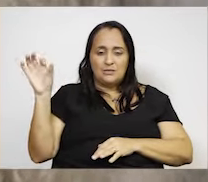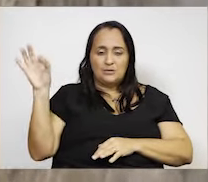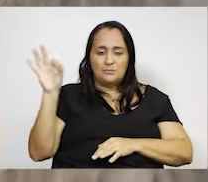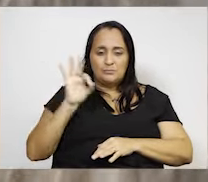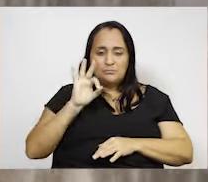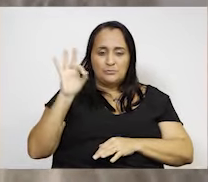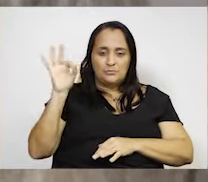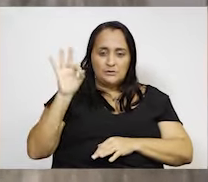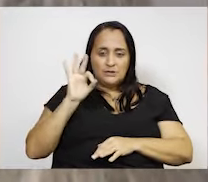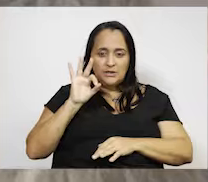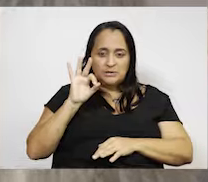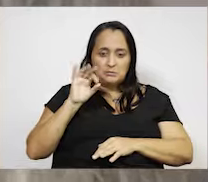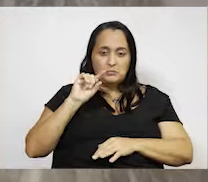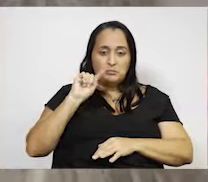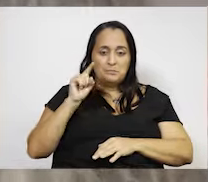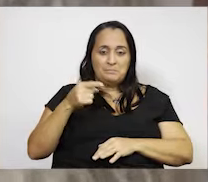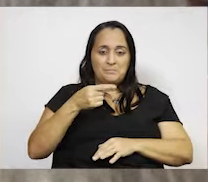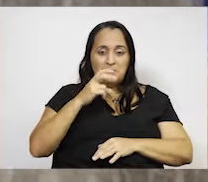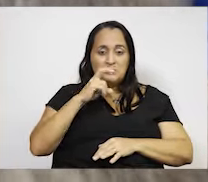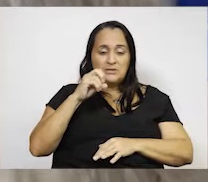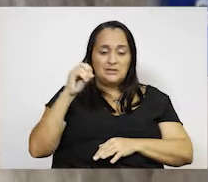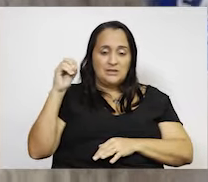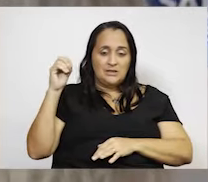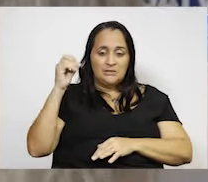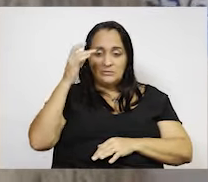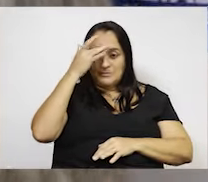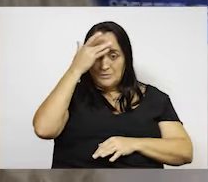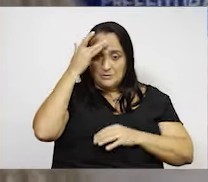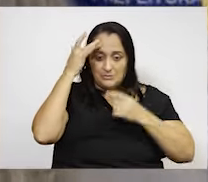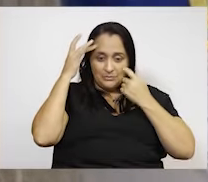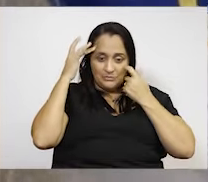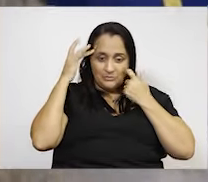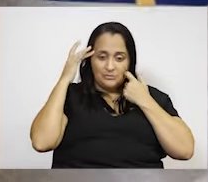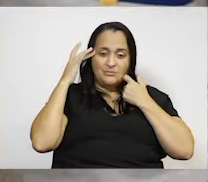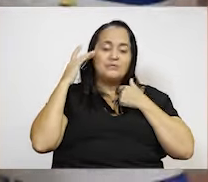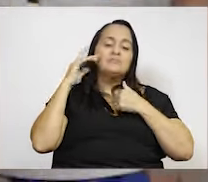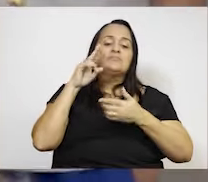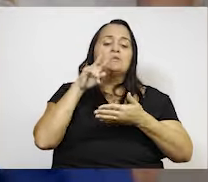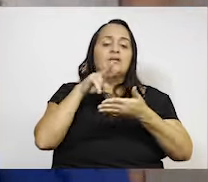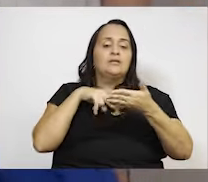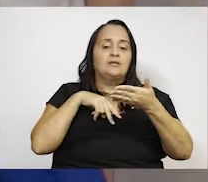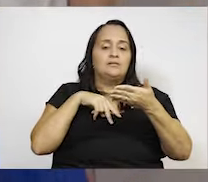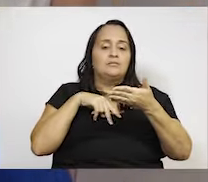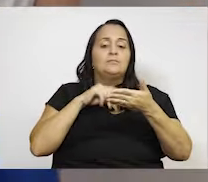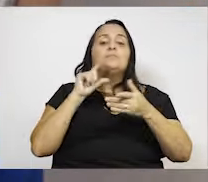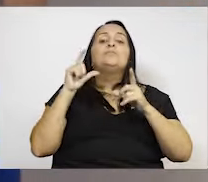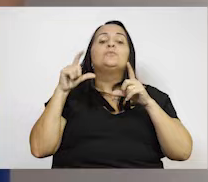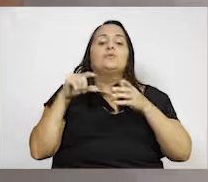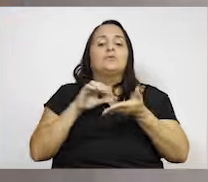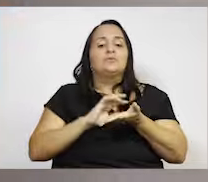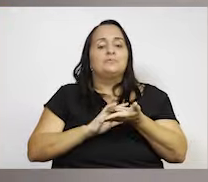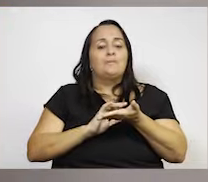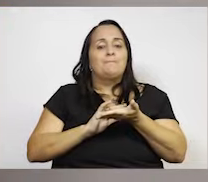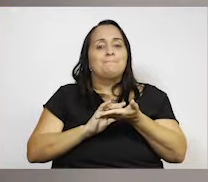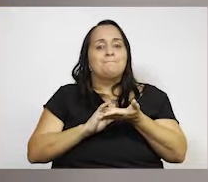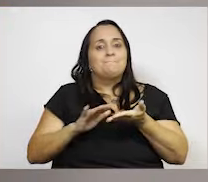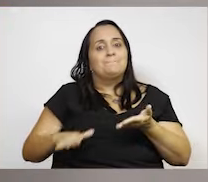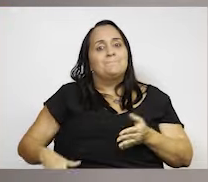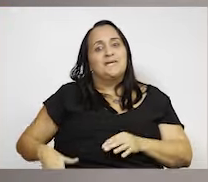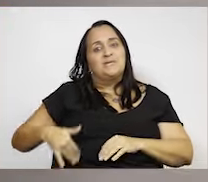77% desses leitores, desses 1.500 leitores que estão neste momento lendo o jornal, eles estão acessando pelo